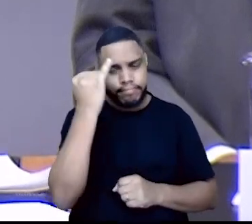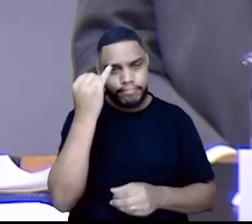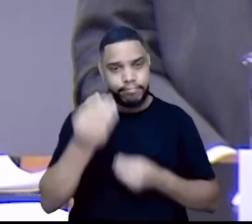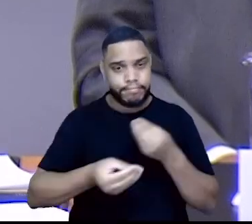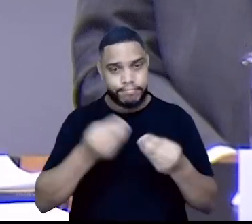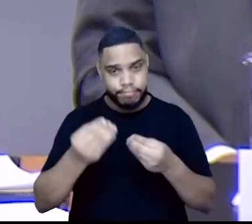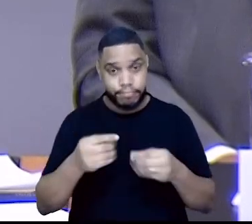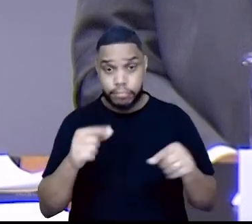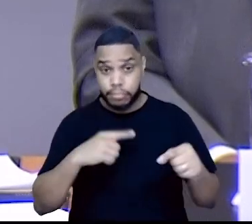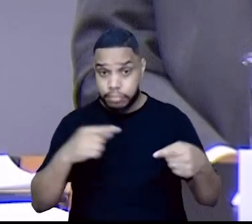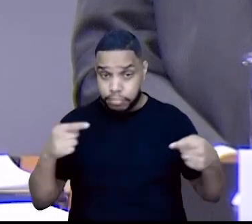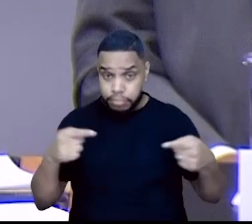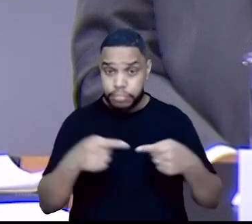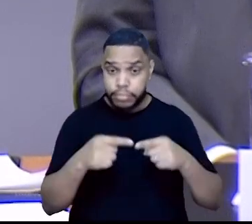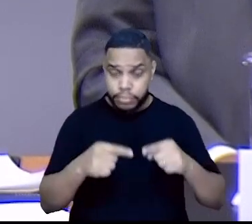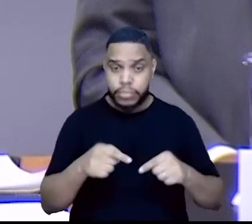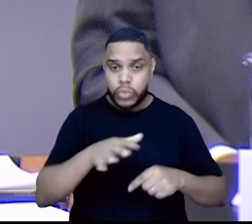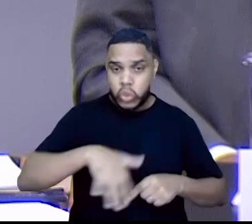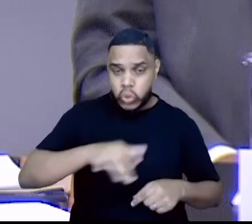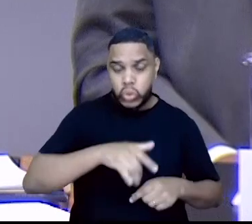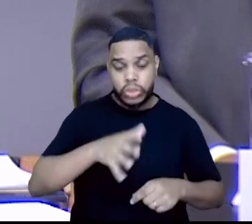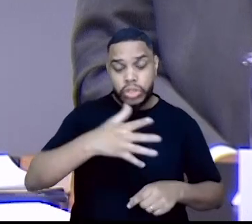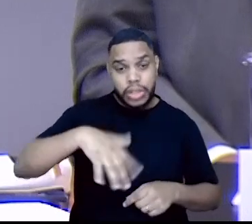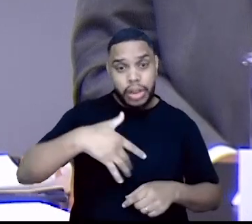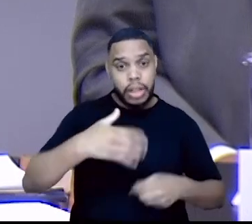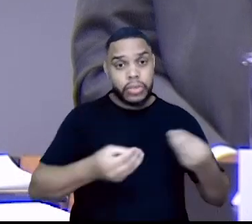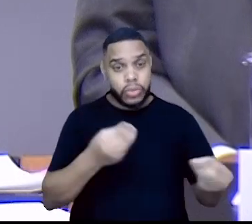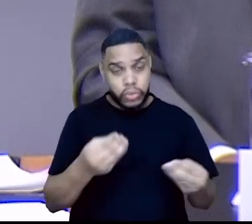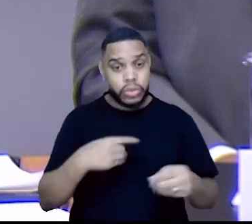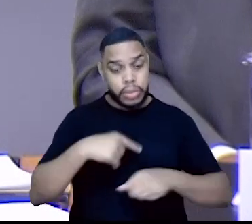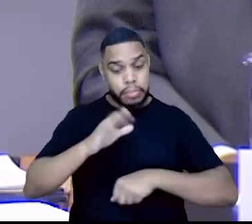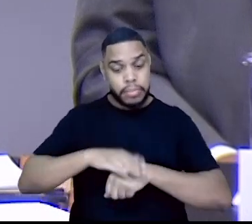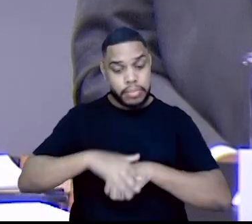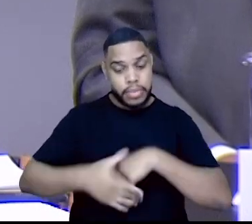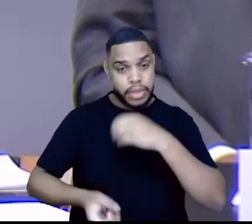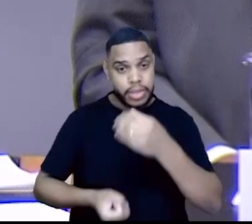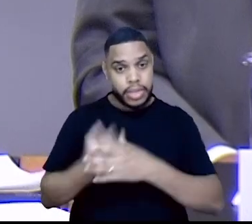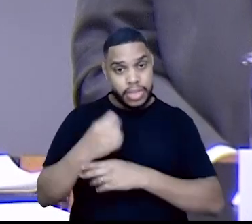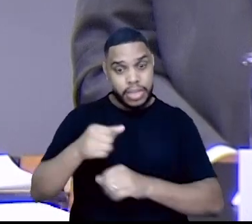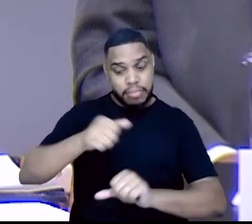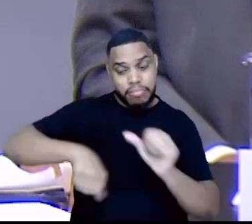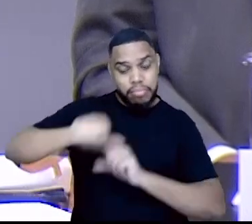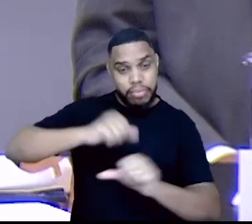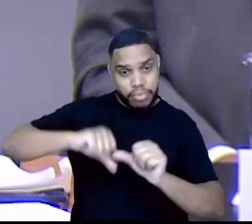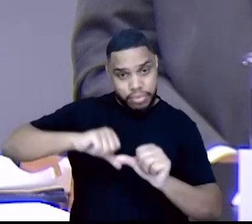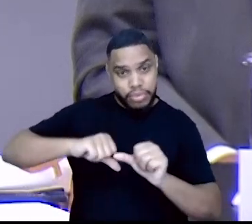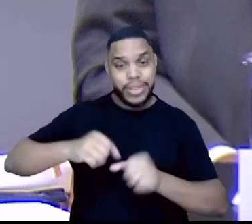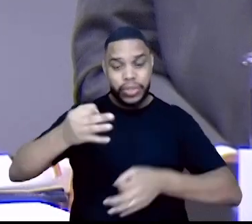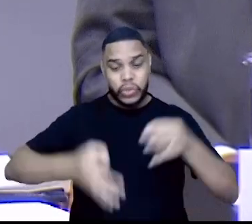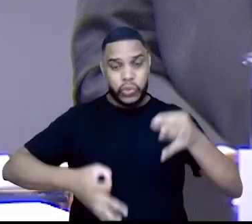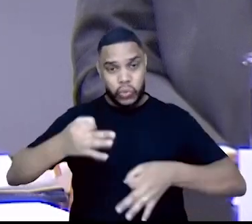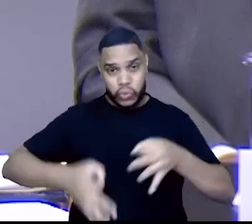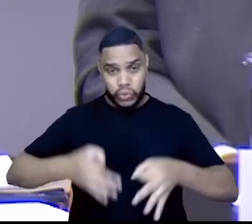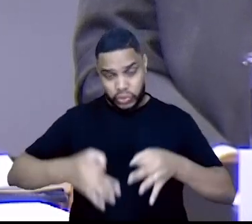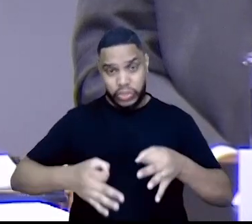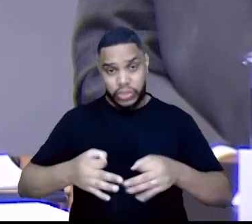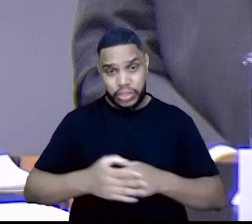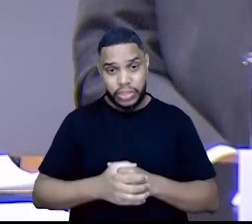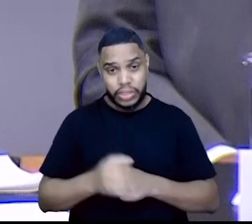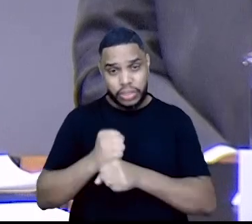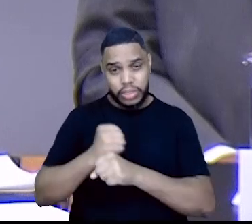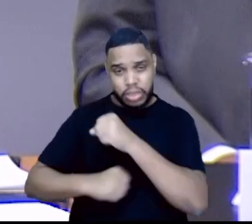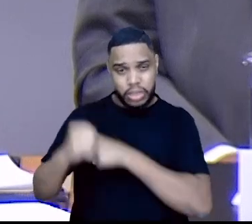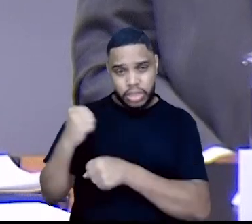incluem a repercussão geral, que foi criada na reforma do Judiciário